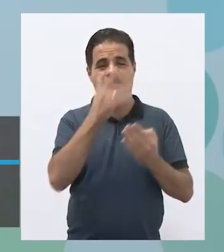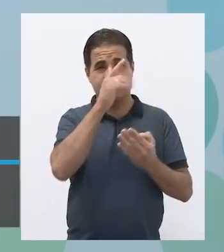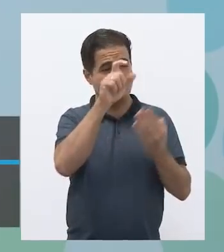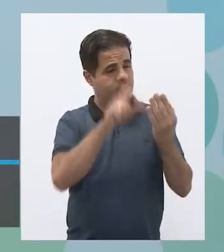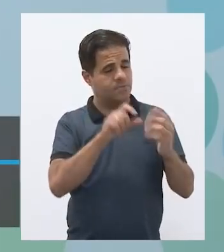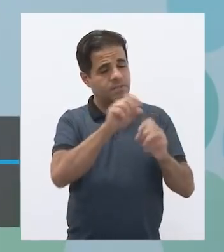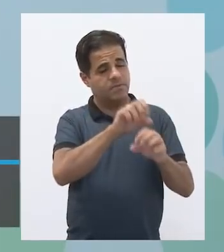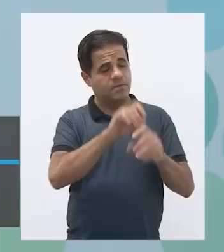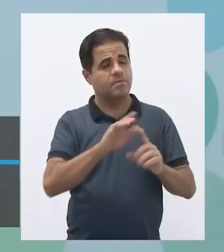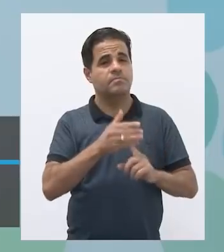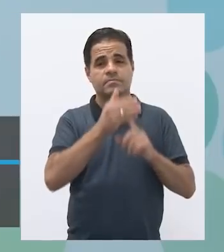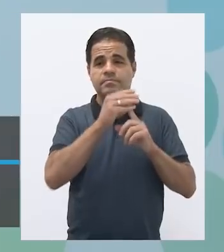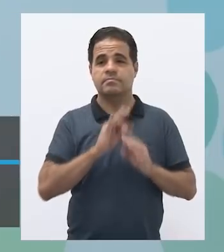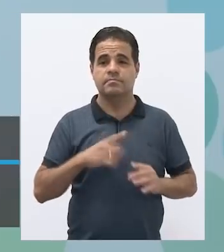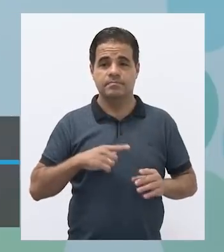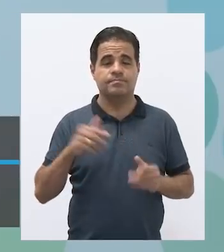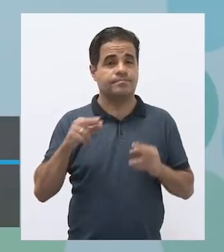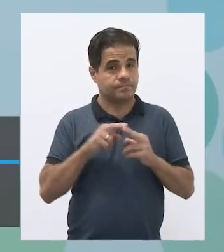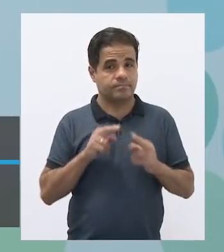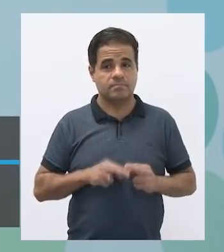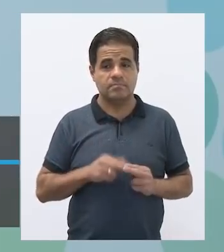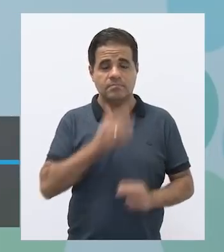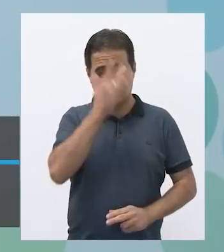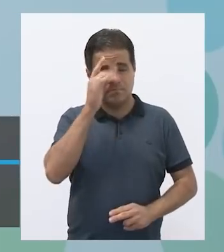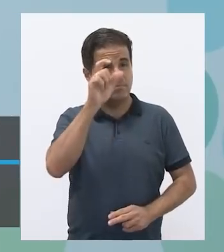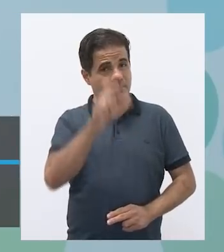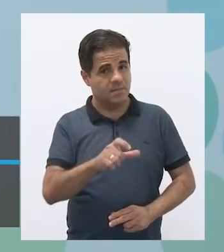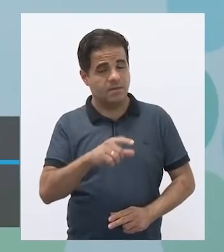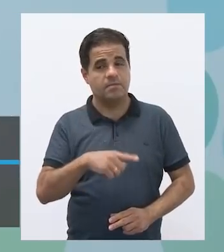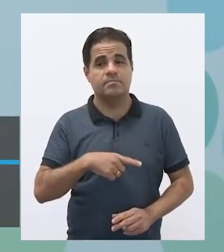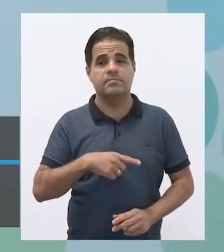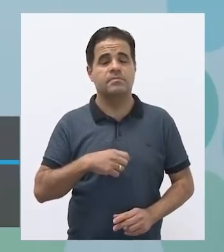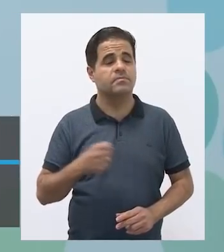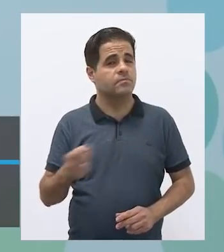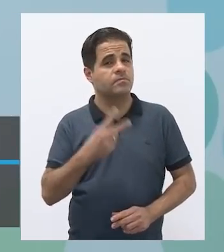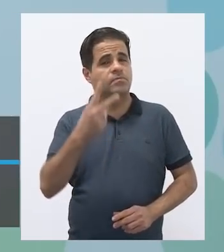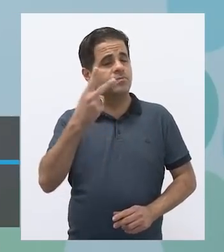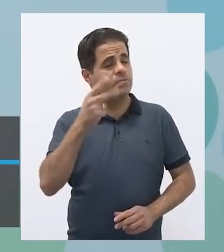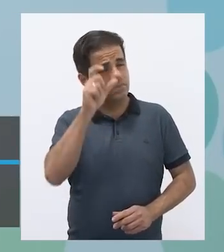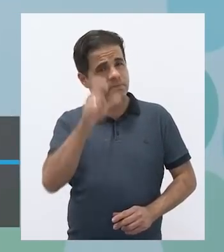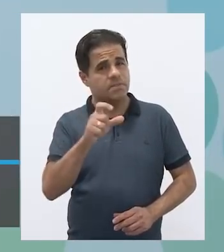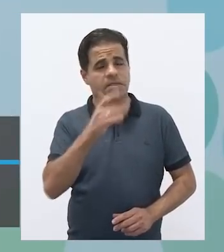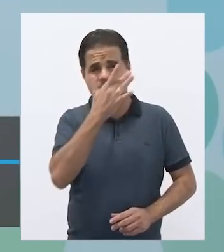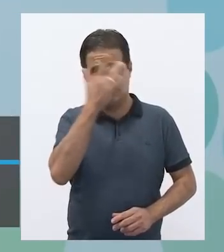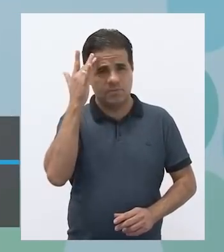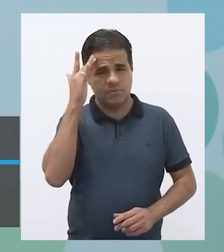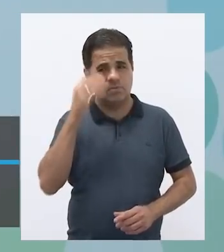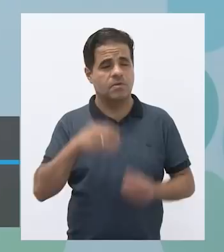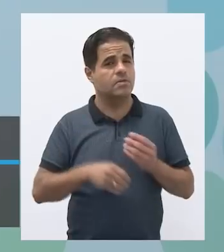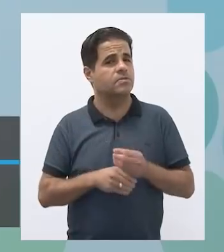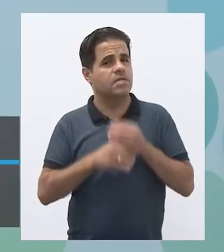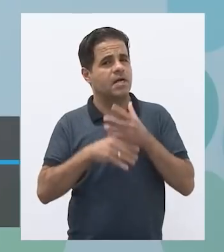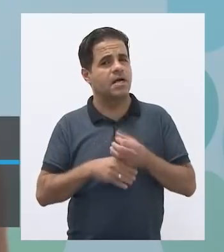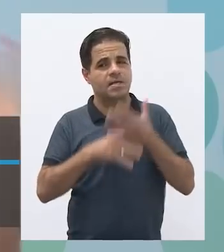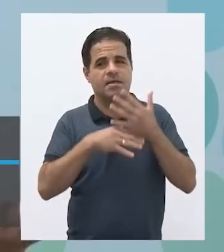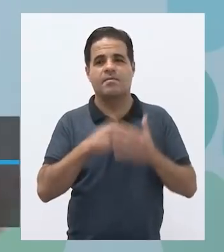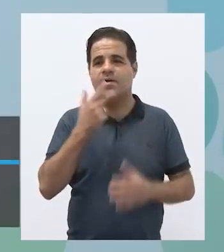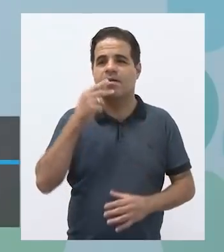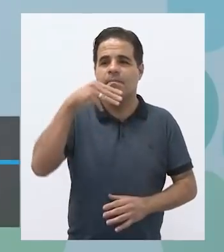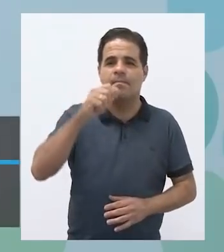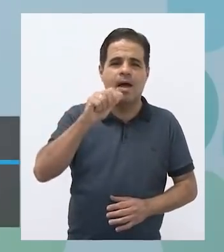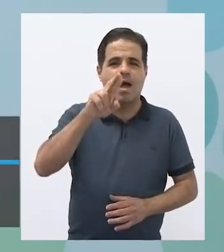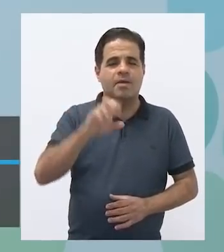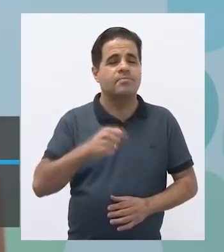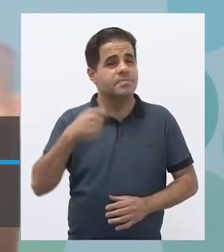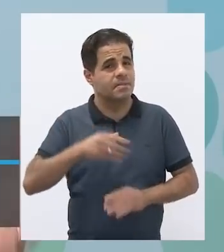educador tecnológico que a gente tem na rede e uma pessoa aí que a gente valoriza muito, né? O pessoal sempre no chat coloca que o Marcos tem que